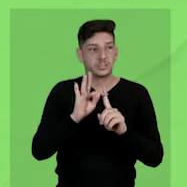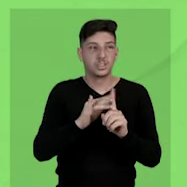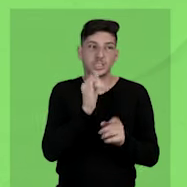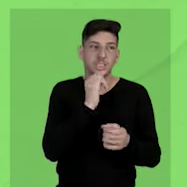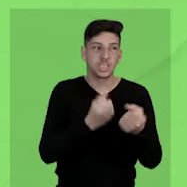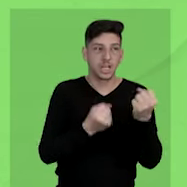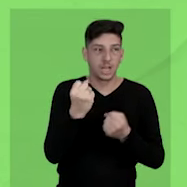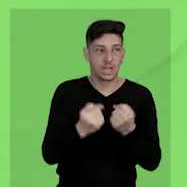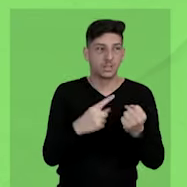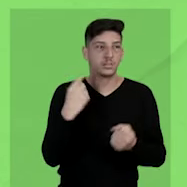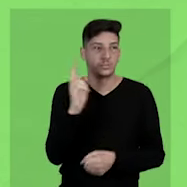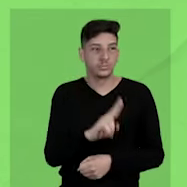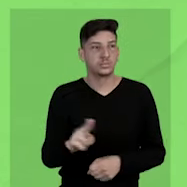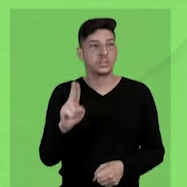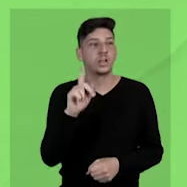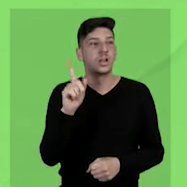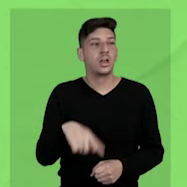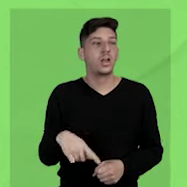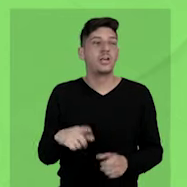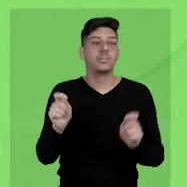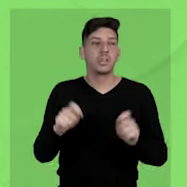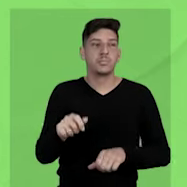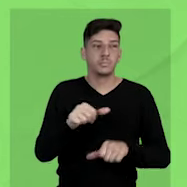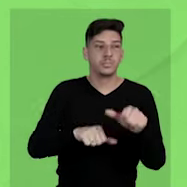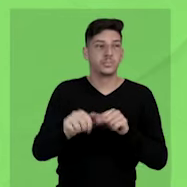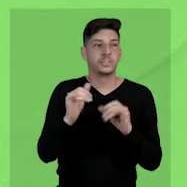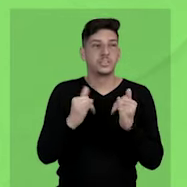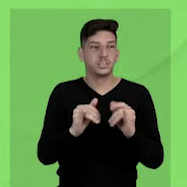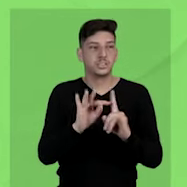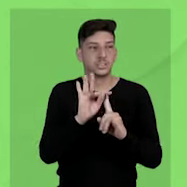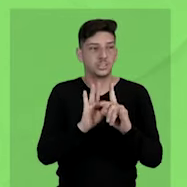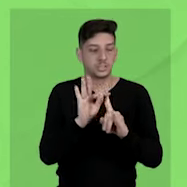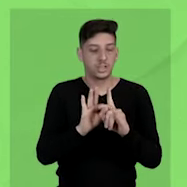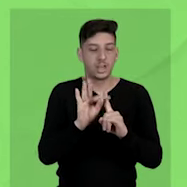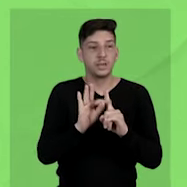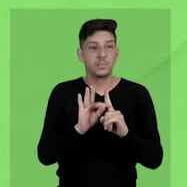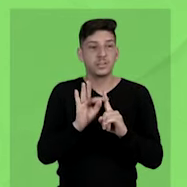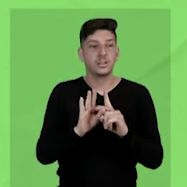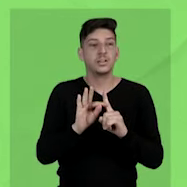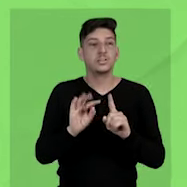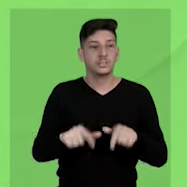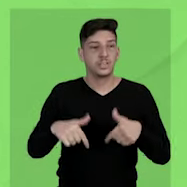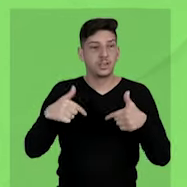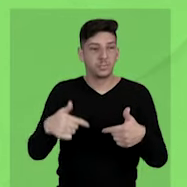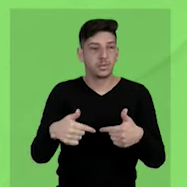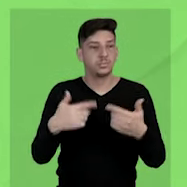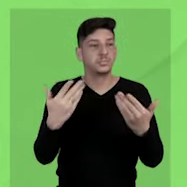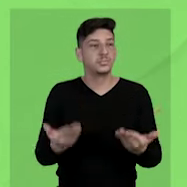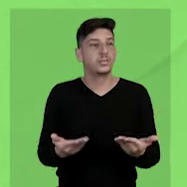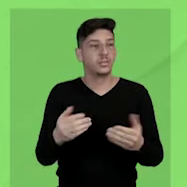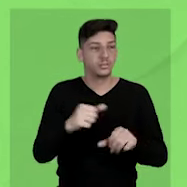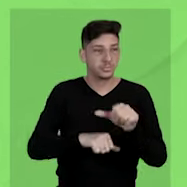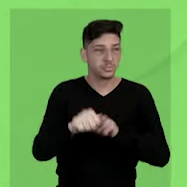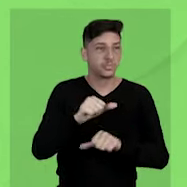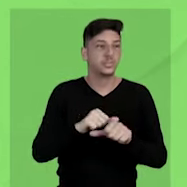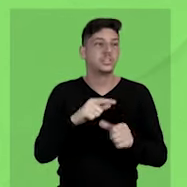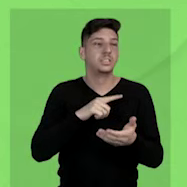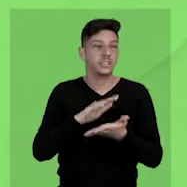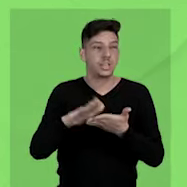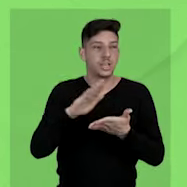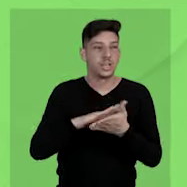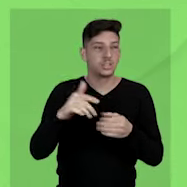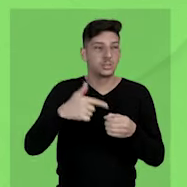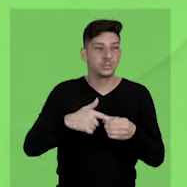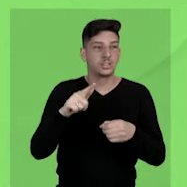carros que usamos, são dispositivos capazes de transformar a energia térmica em trabalho. Essa transformação consome um combustível,